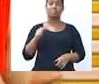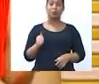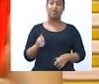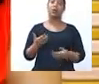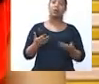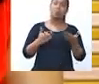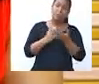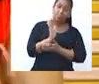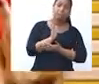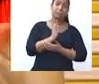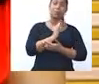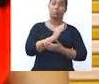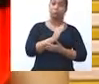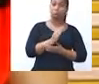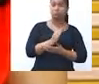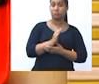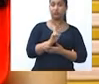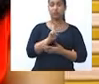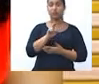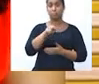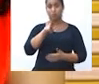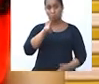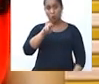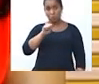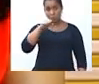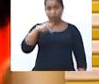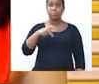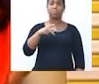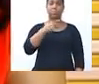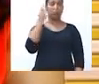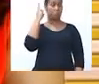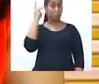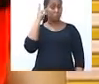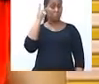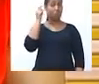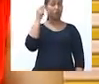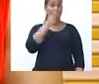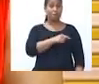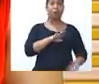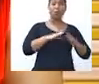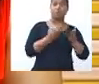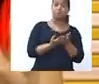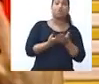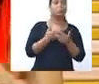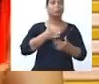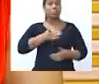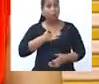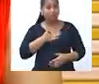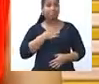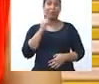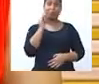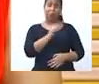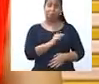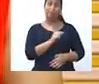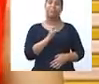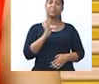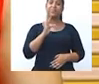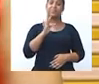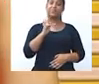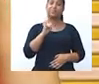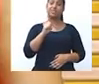passei numa escola pública, que aí eu fiz a USP em São Paulo, eu fui para a física, porque eu também gostava muito, e aí foi